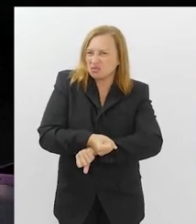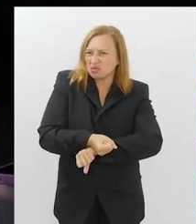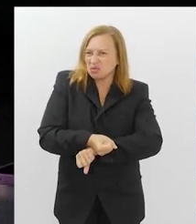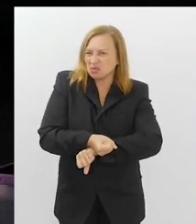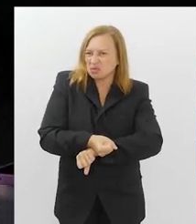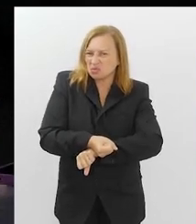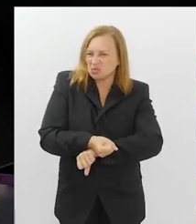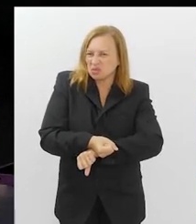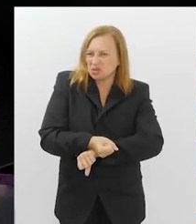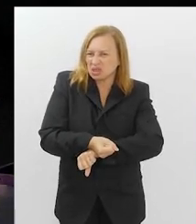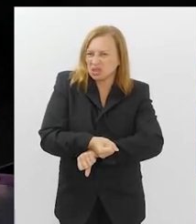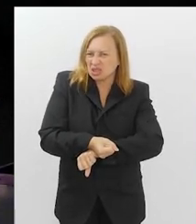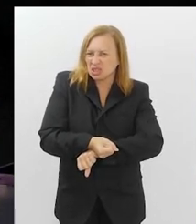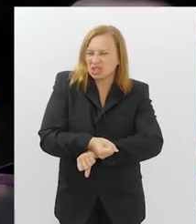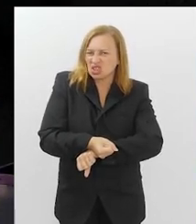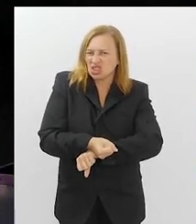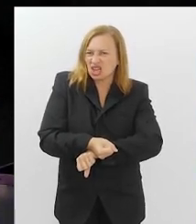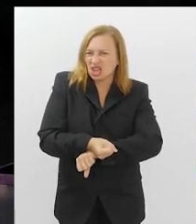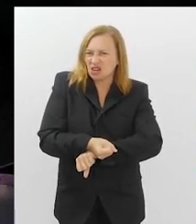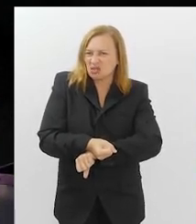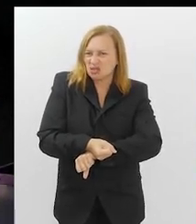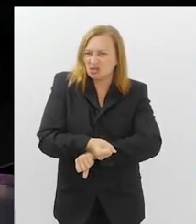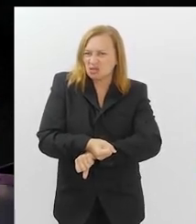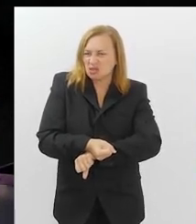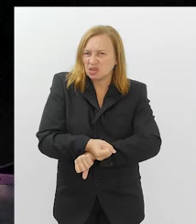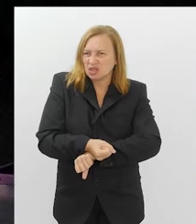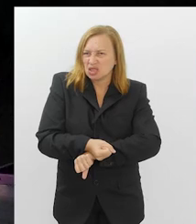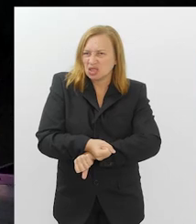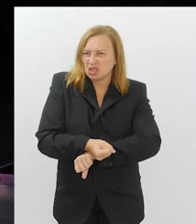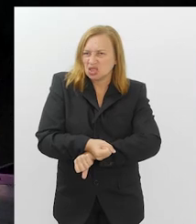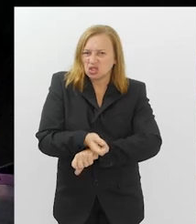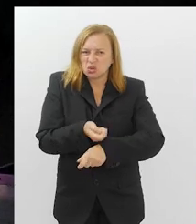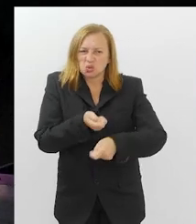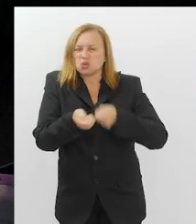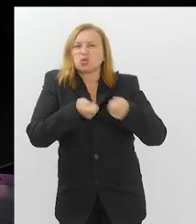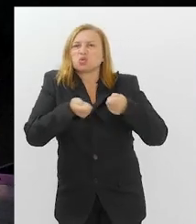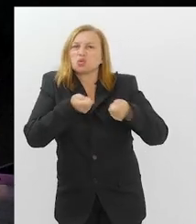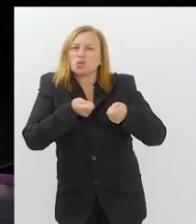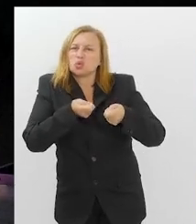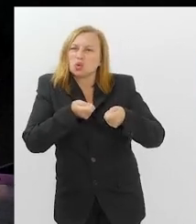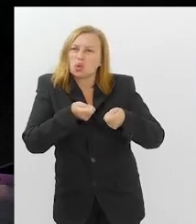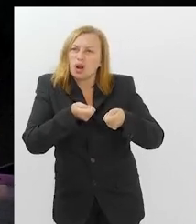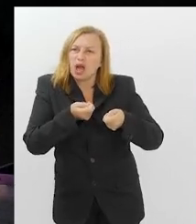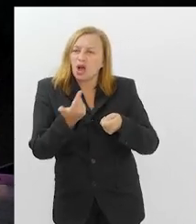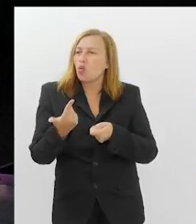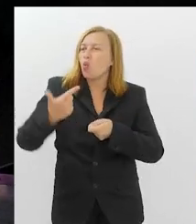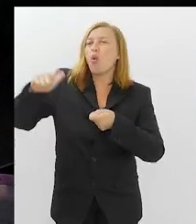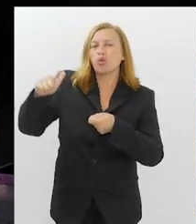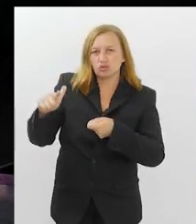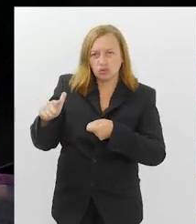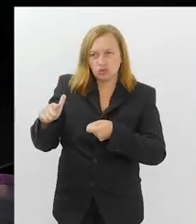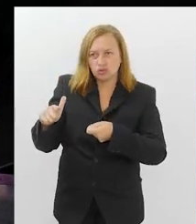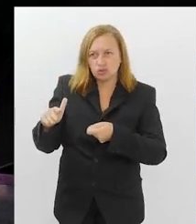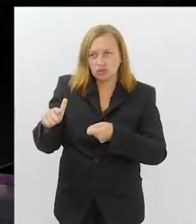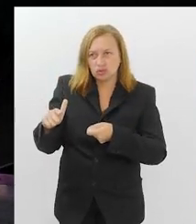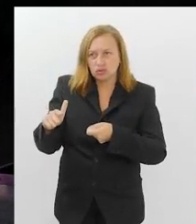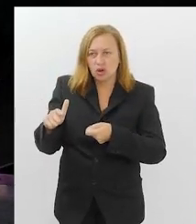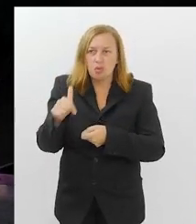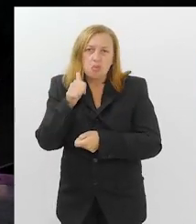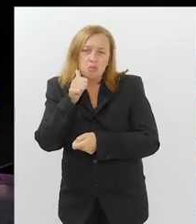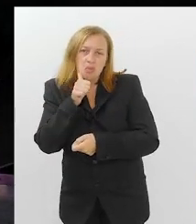escravocrata, o espírito escravocrata de domínio do outro,